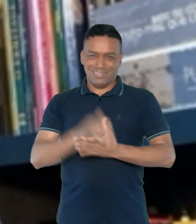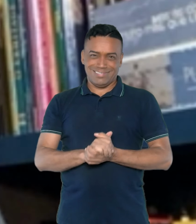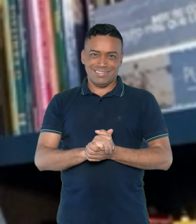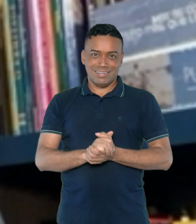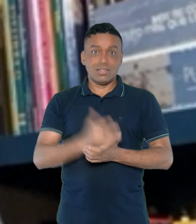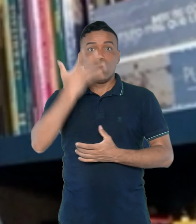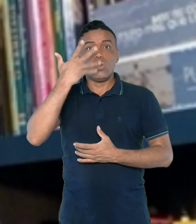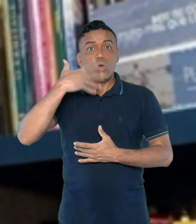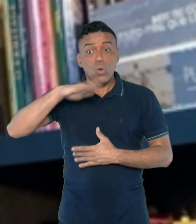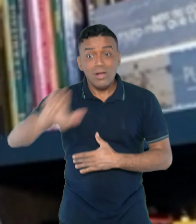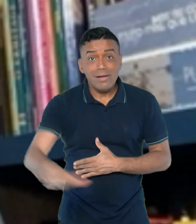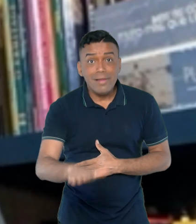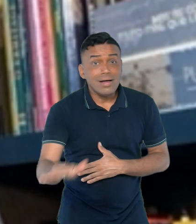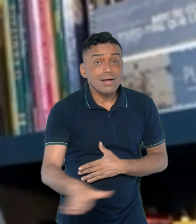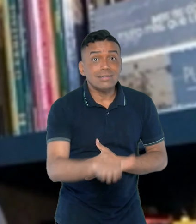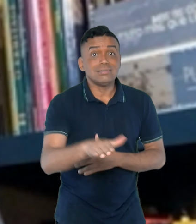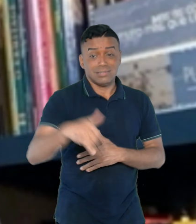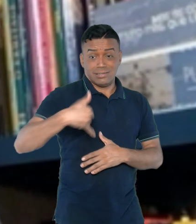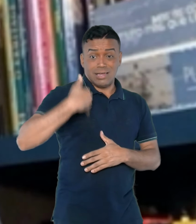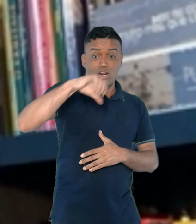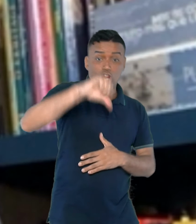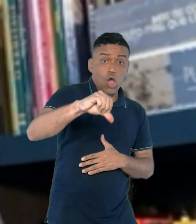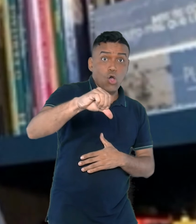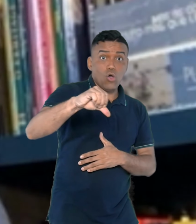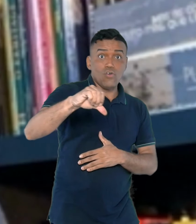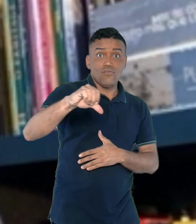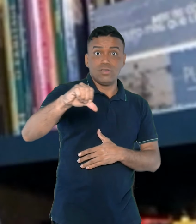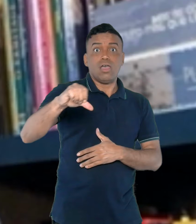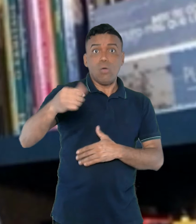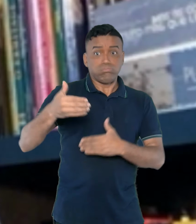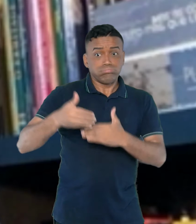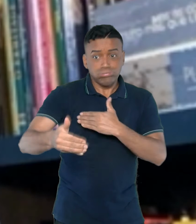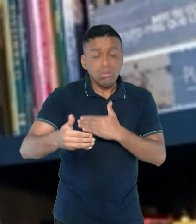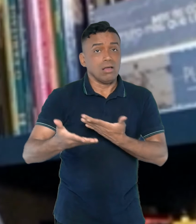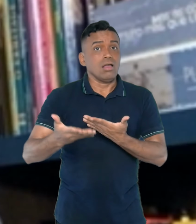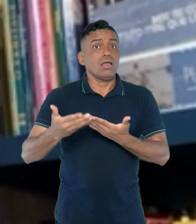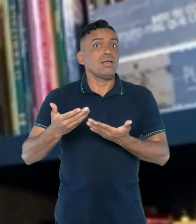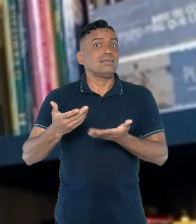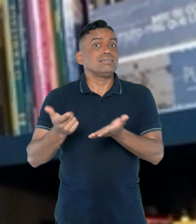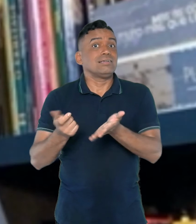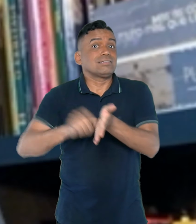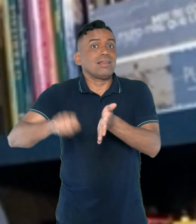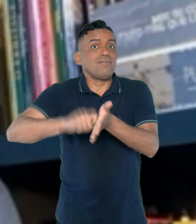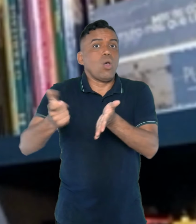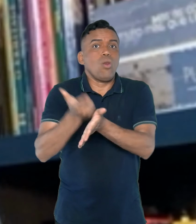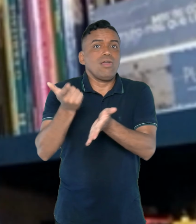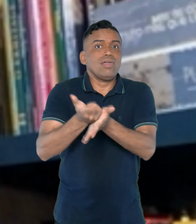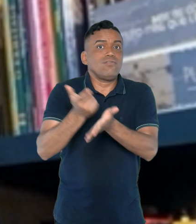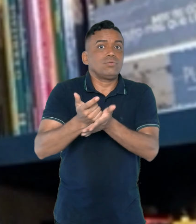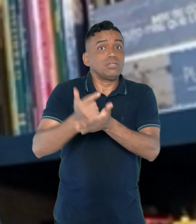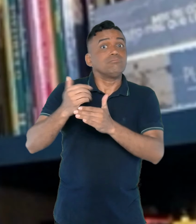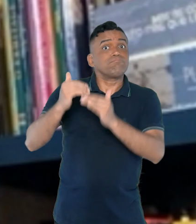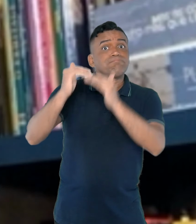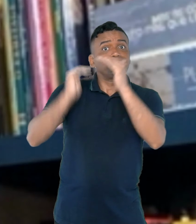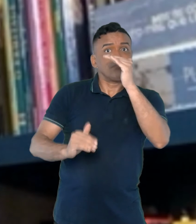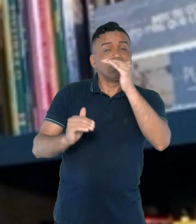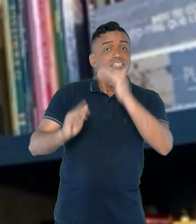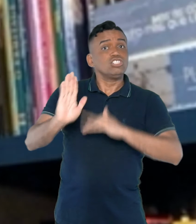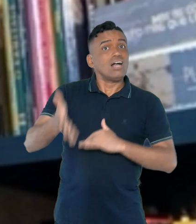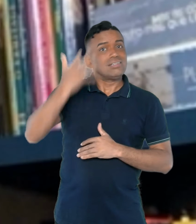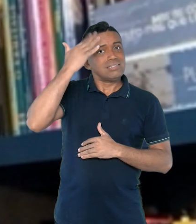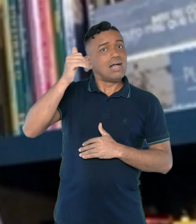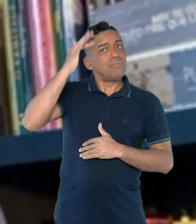essas crianças, né, essas de 9 anos, para quem eu tinha inicialmente pensado em escrever para elas, eu tive que descer um pouquinho, né? Porque elas já sabem